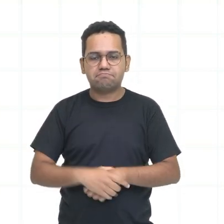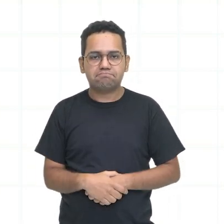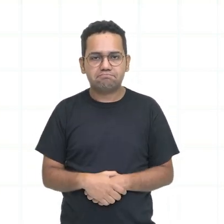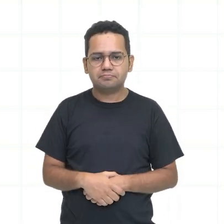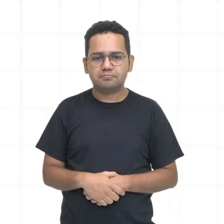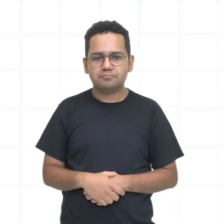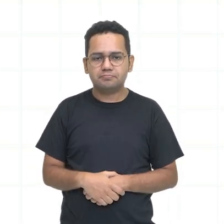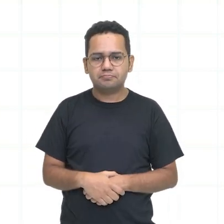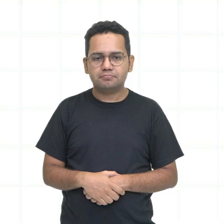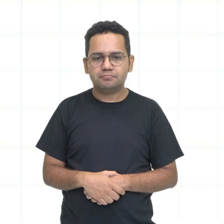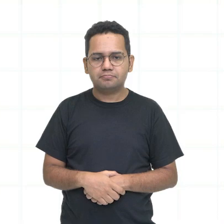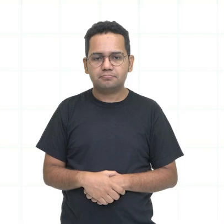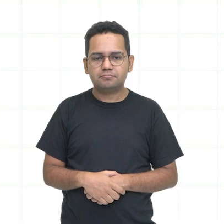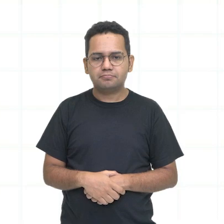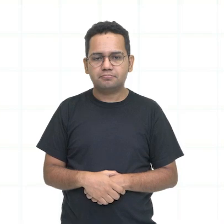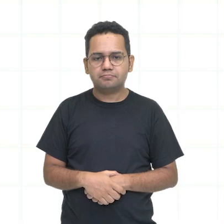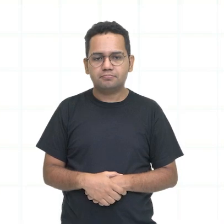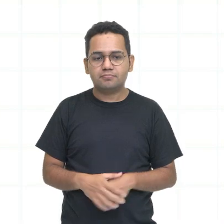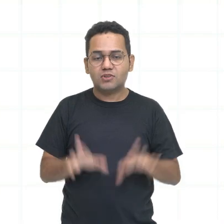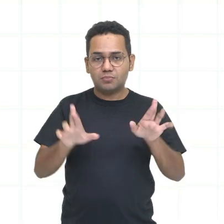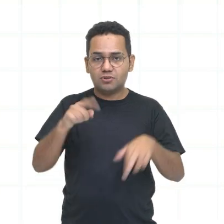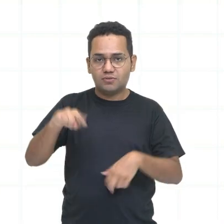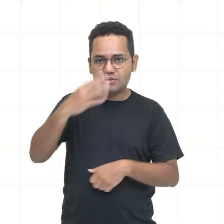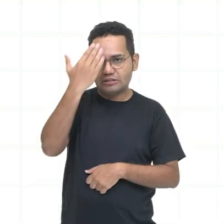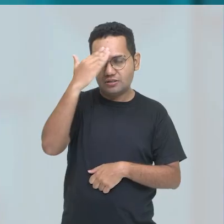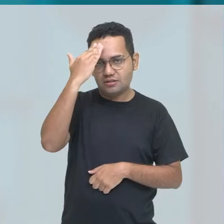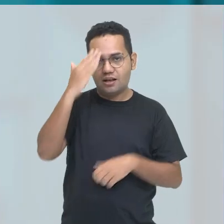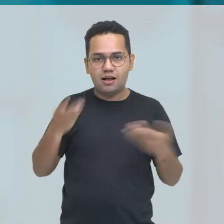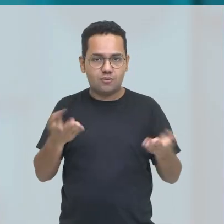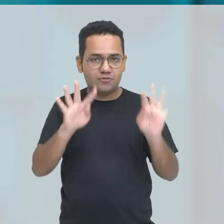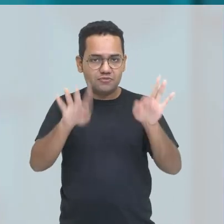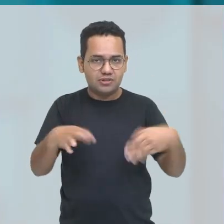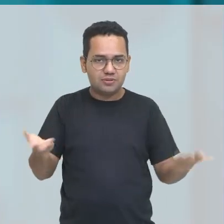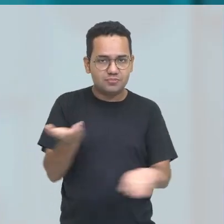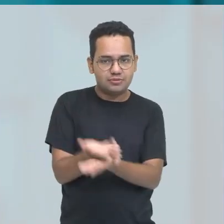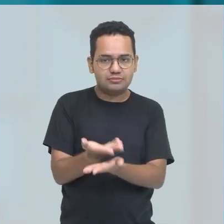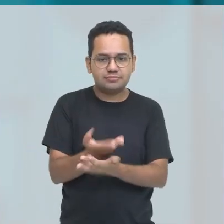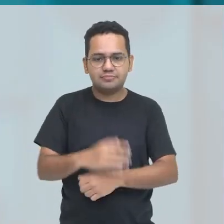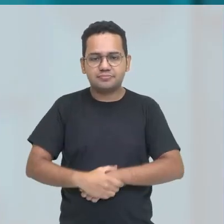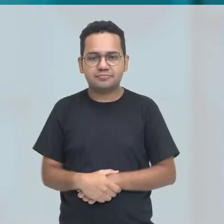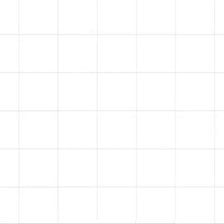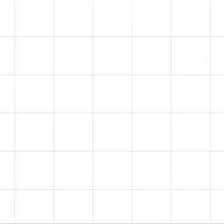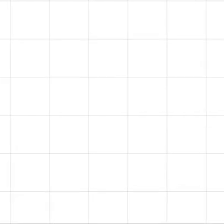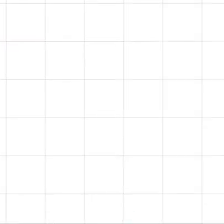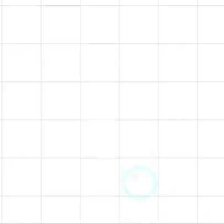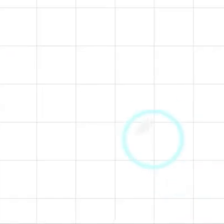Ok? Então, espero que tenha ficado claro e assim a gente finaliza a nossa aula de hoje.